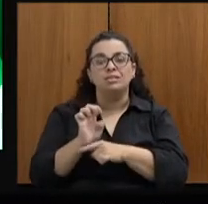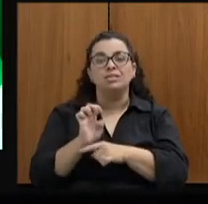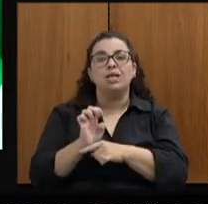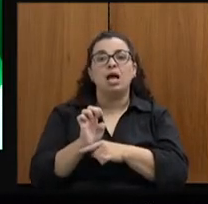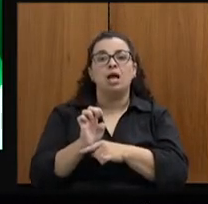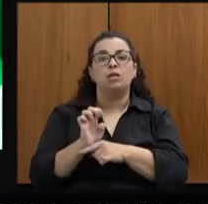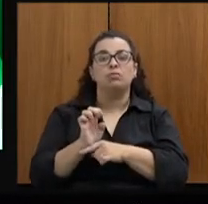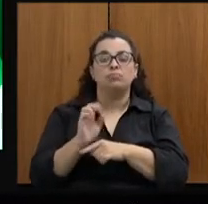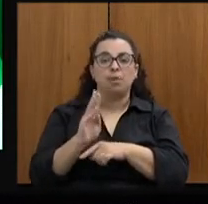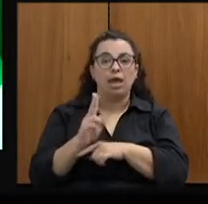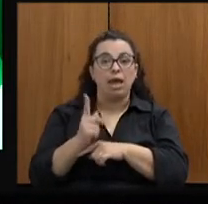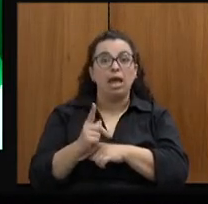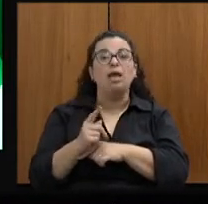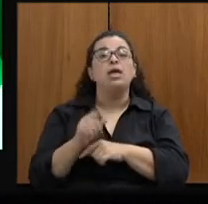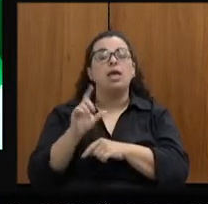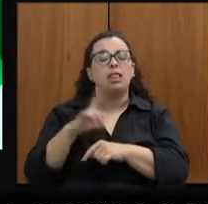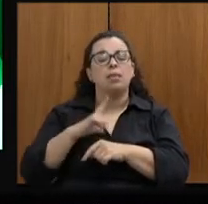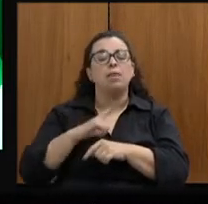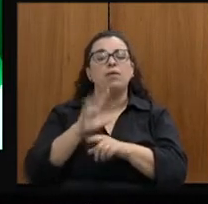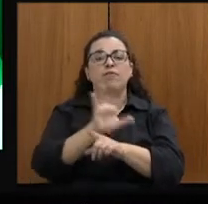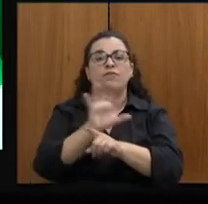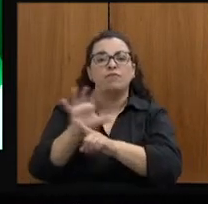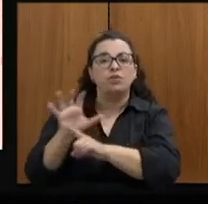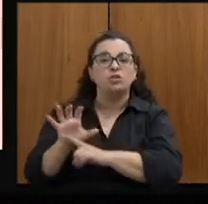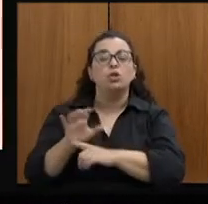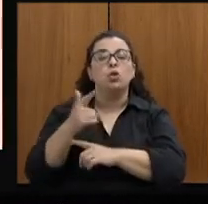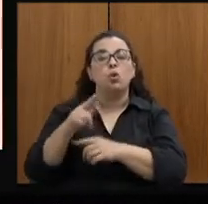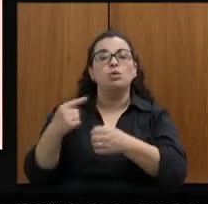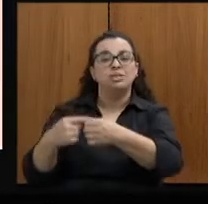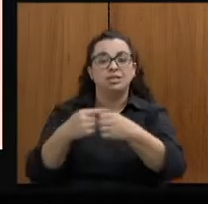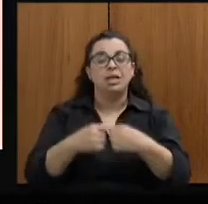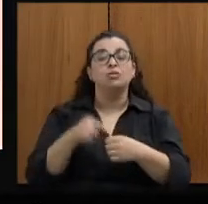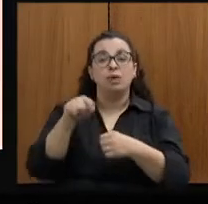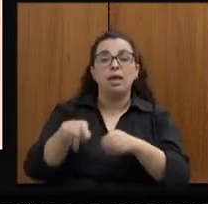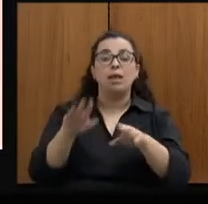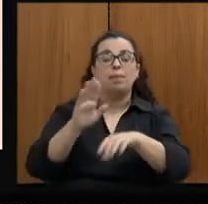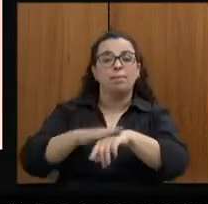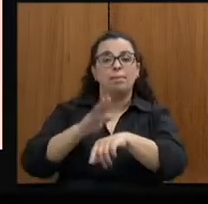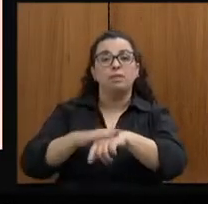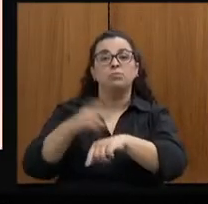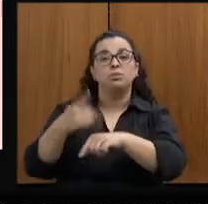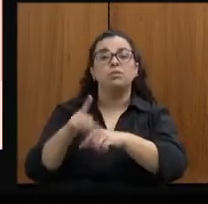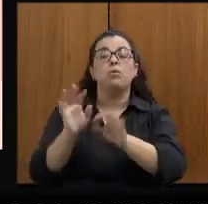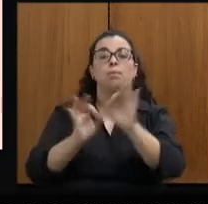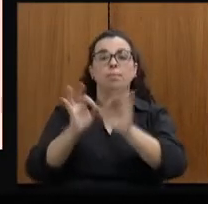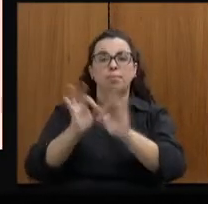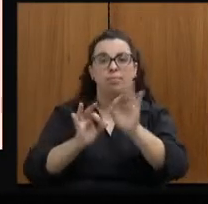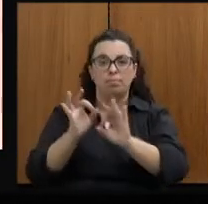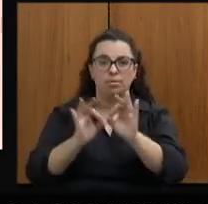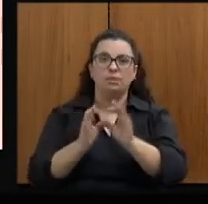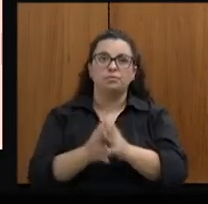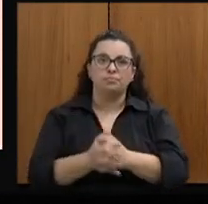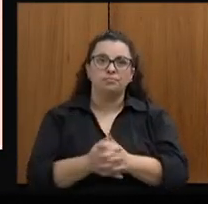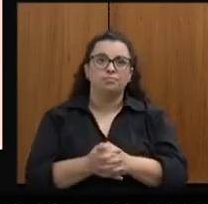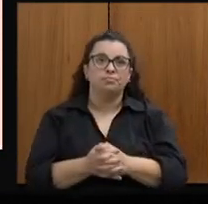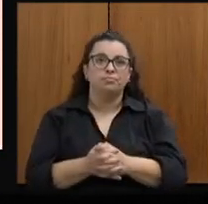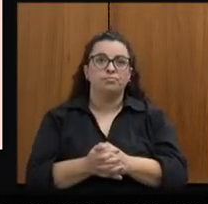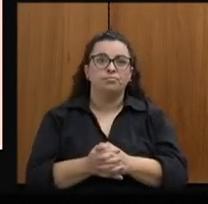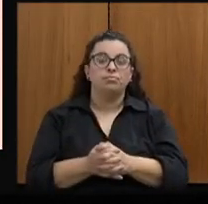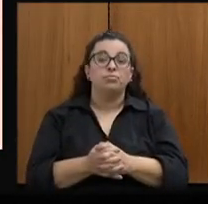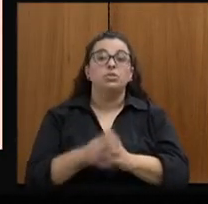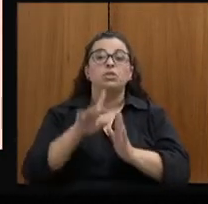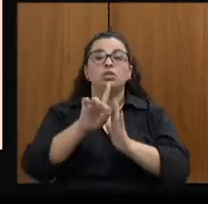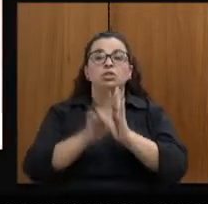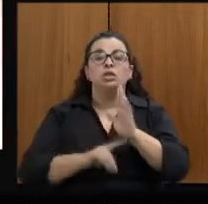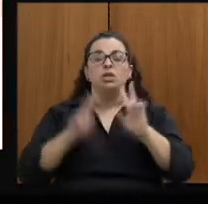política sobre drogas. Por favor, na pauta de direitos humanos. Por